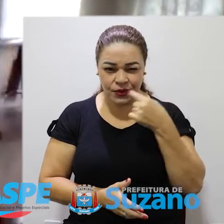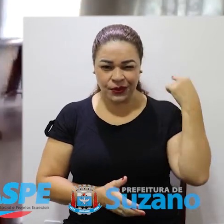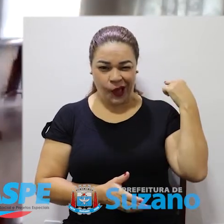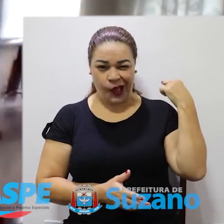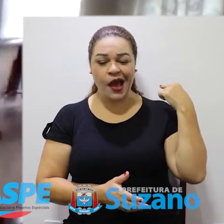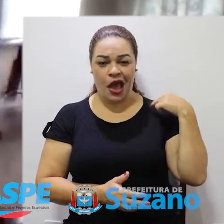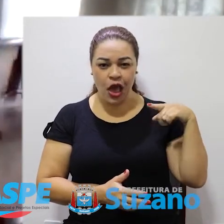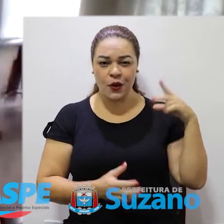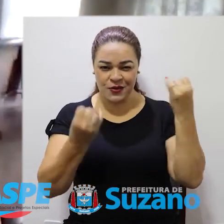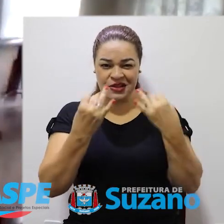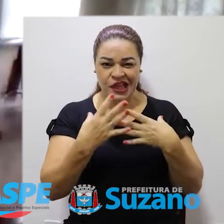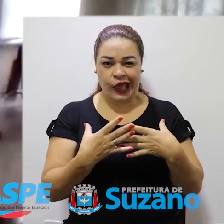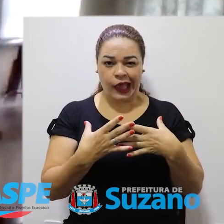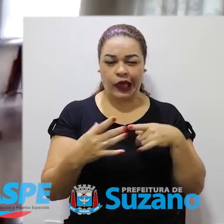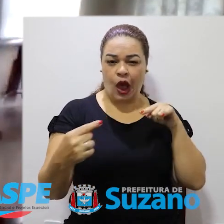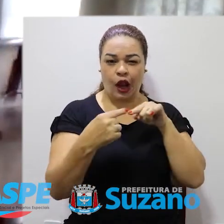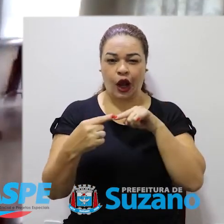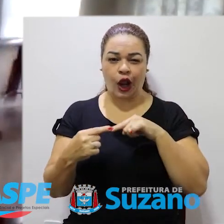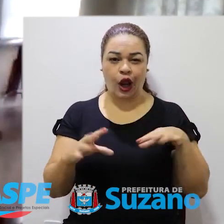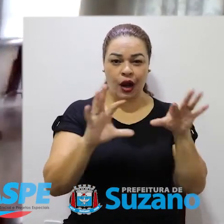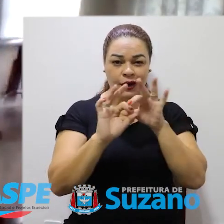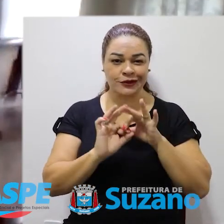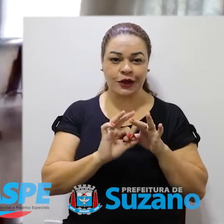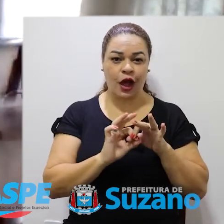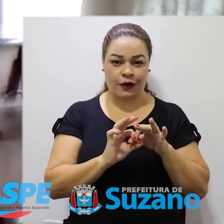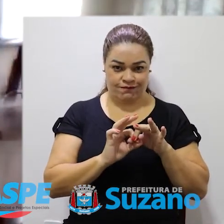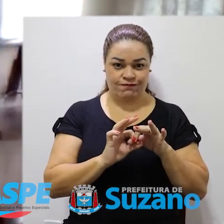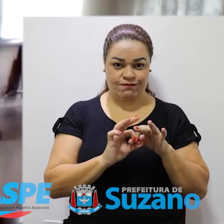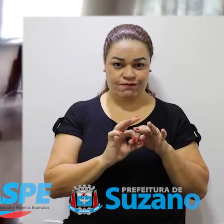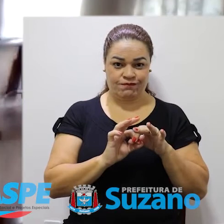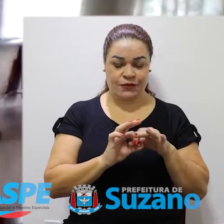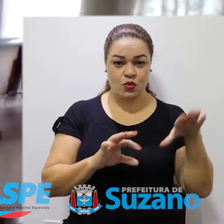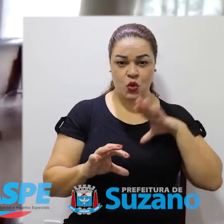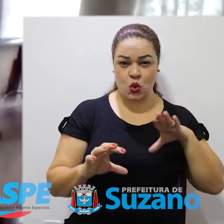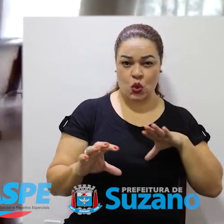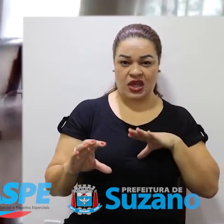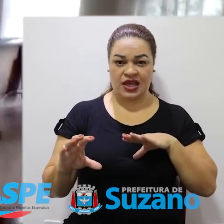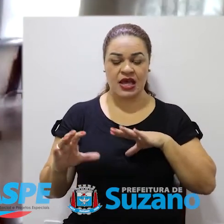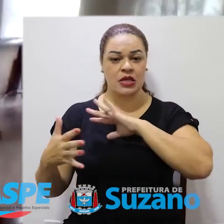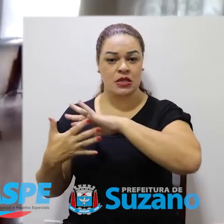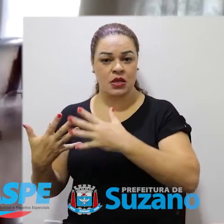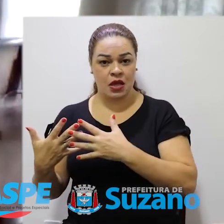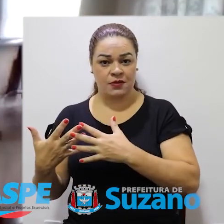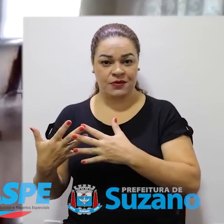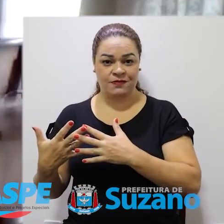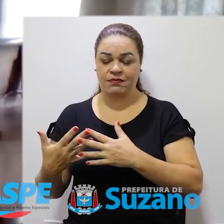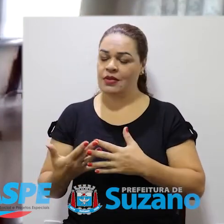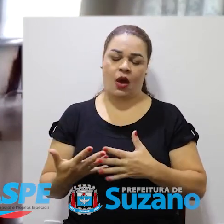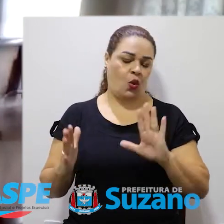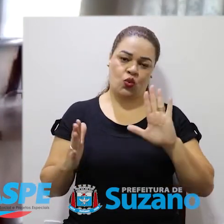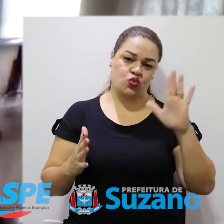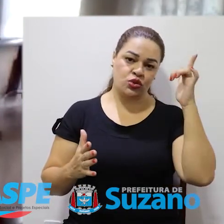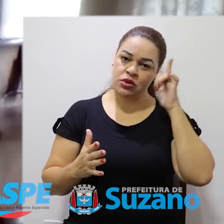outra? Não tem. Se você está pensando e você está organizando essa frase em língua portuguesa, você não consegue organizar e